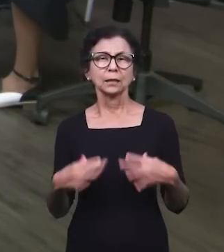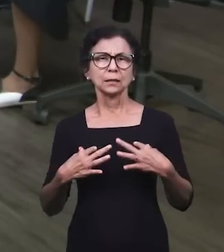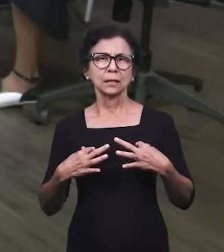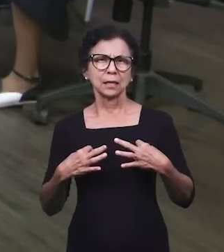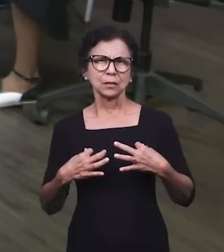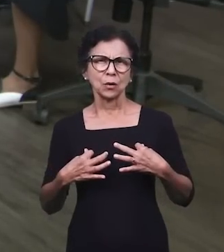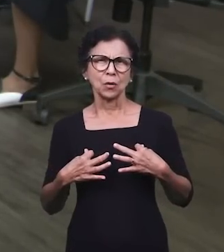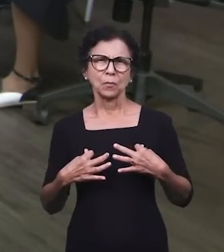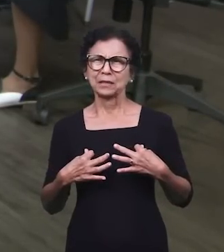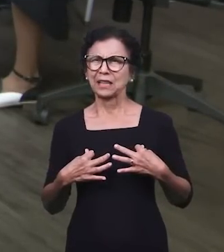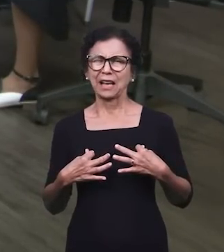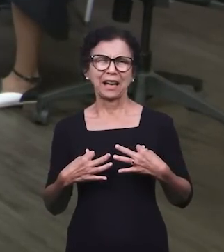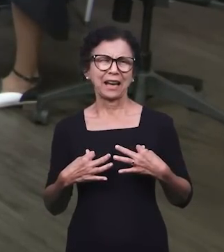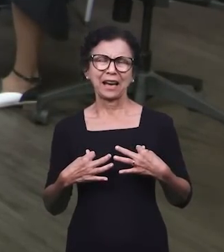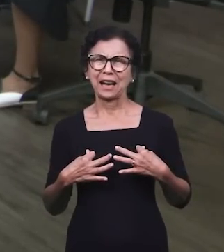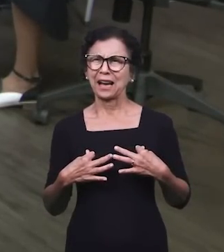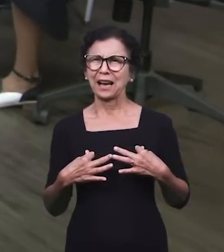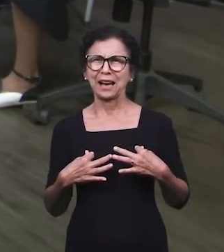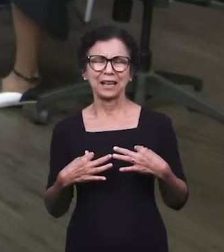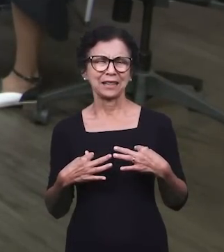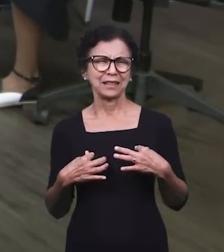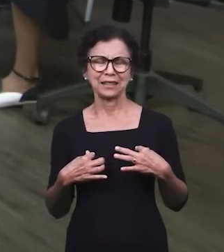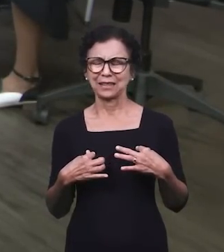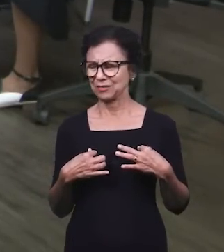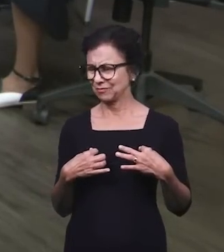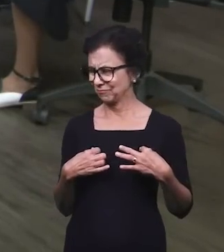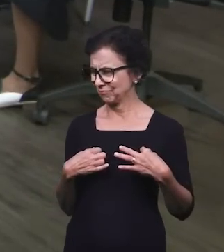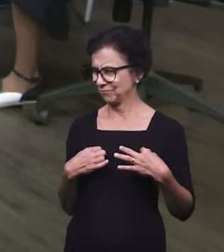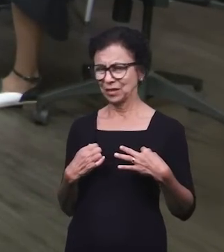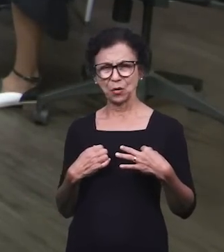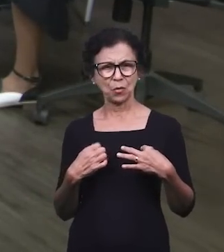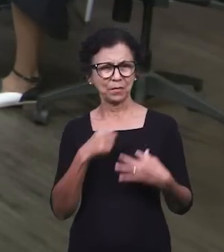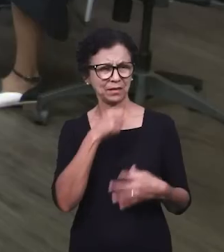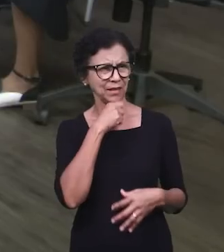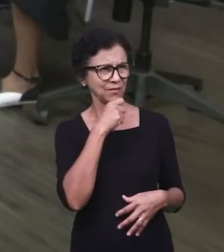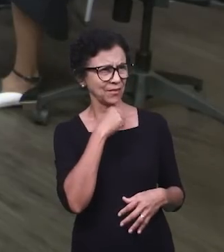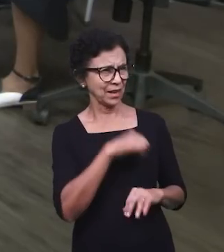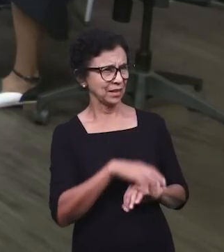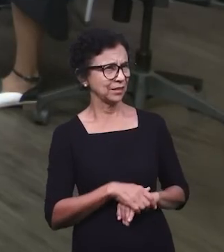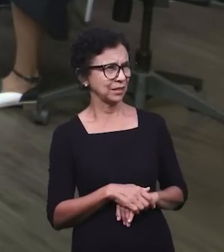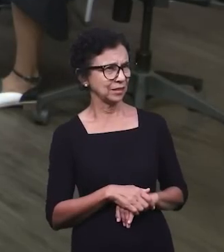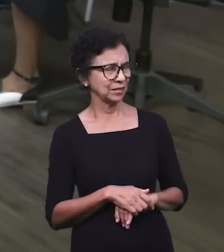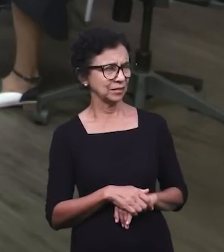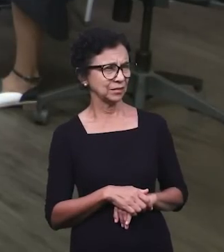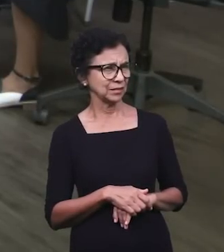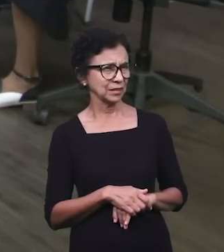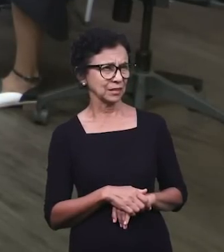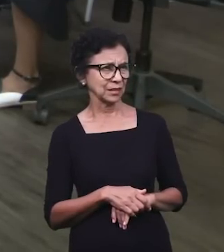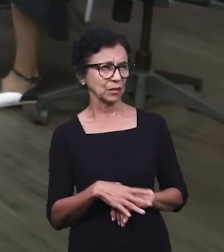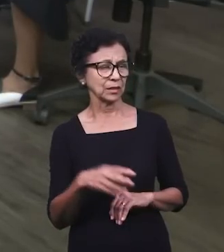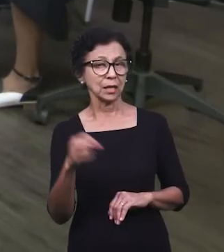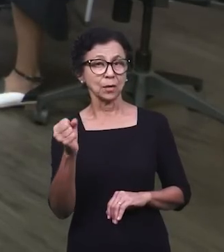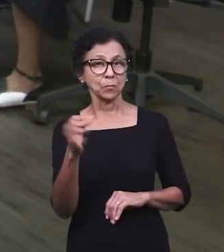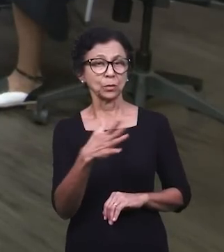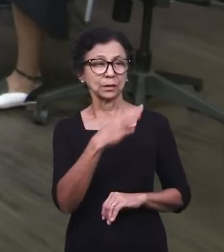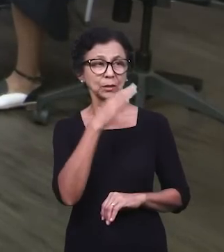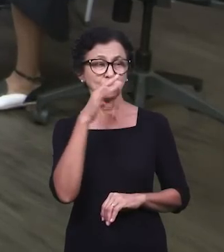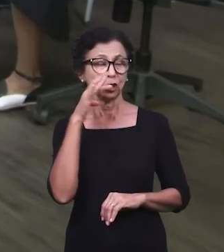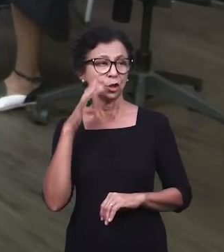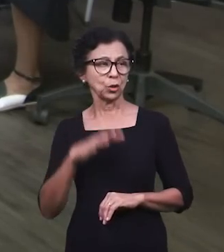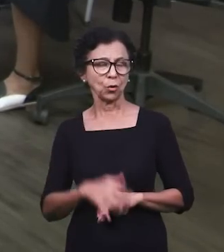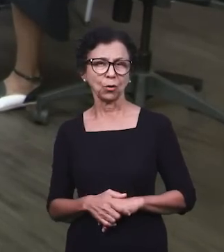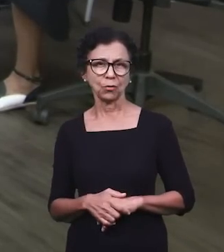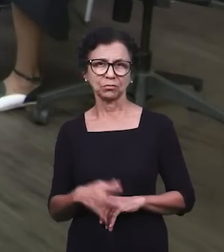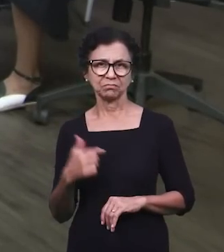algo ultrapassado. Aí você se olha no espelho e fala, minha roupa está velha. Essa roupa minha é ultrapassada. Essa minha roupa é fora de